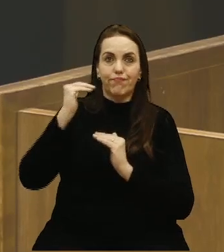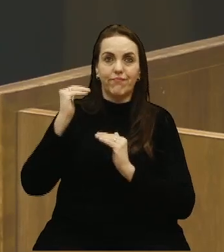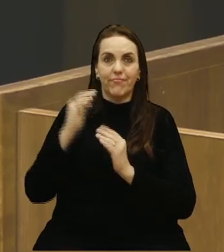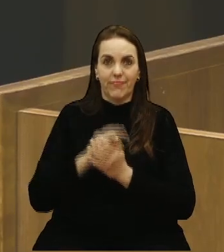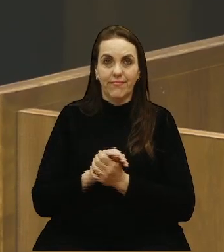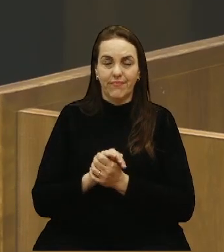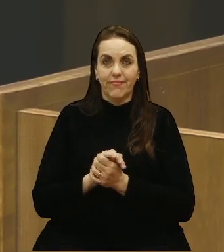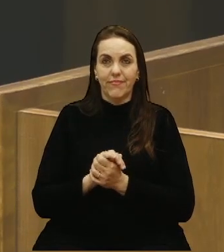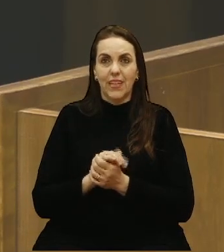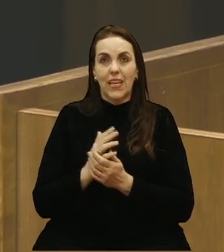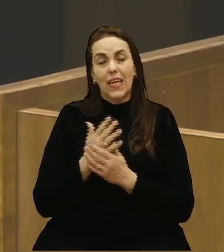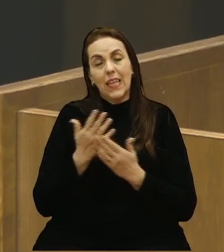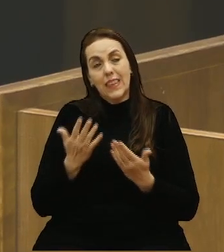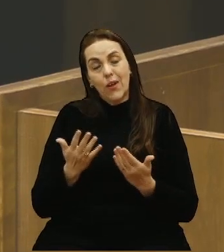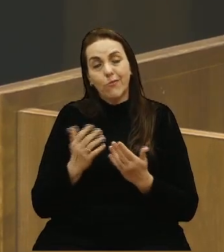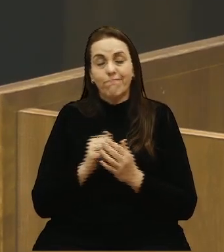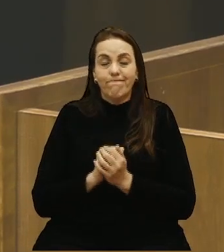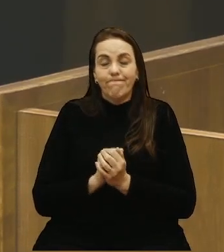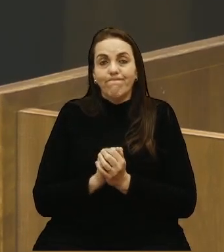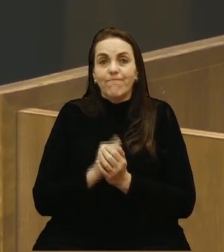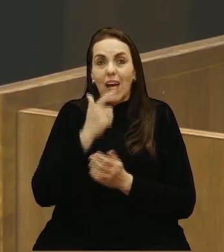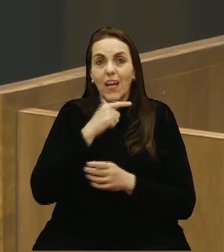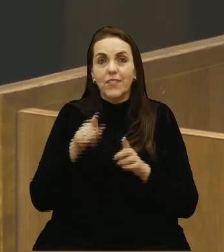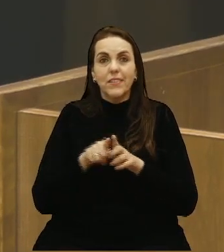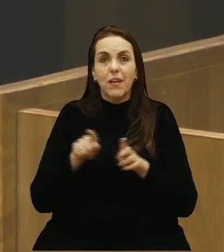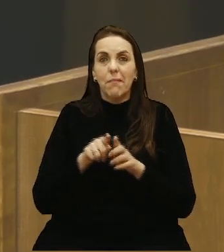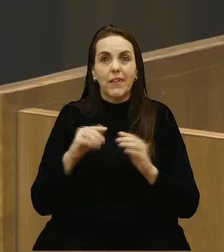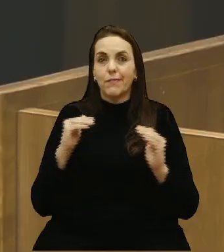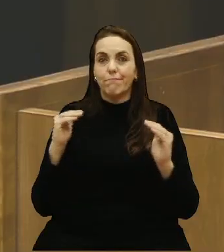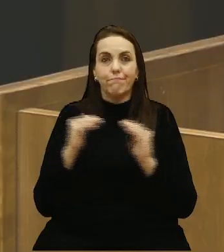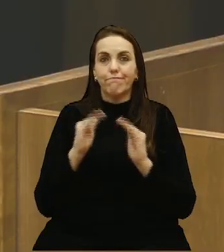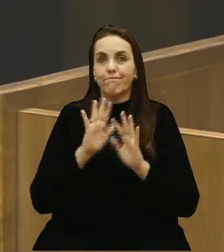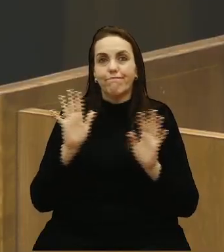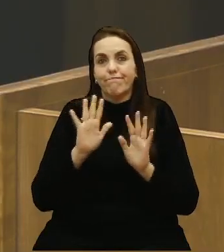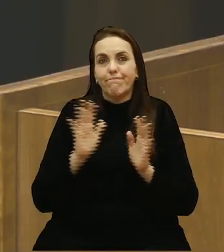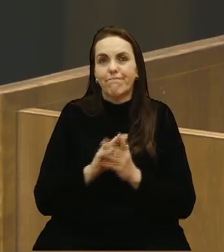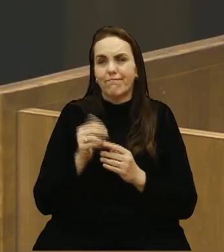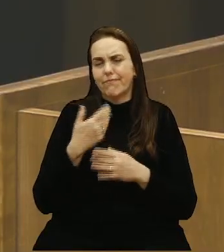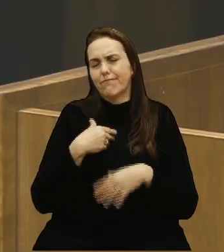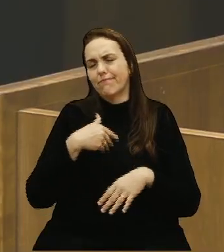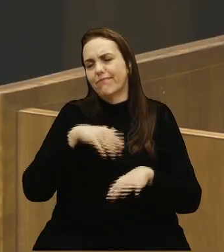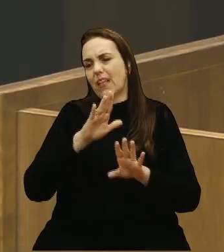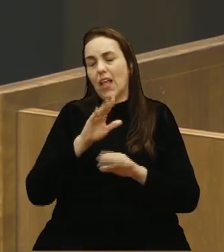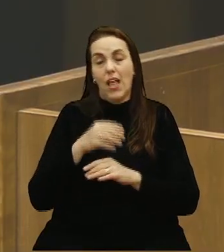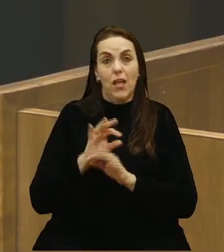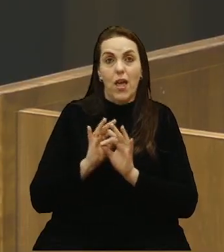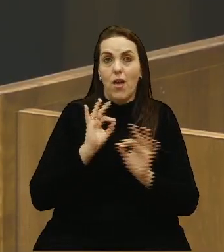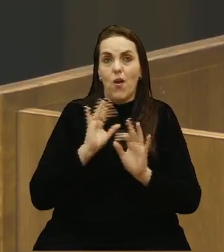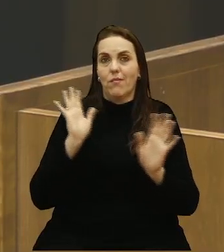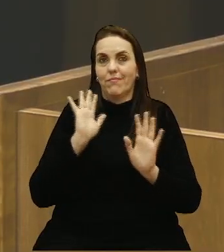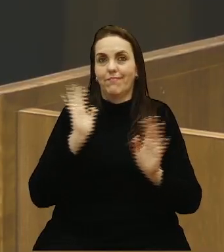de livros superfaturados. Então, eu acho que também não concordei com essa frase do Ambrose. Longe de mim concordar ou